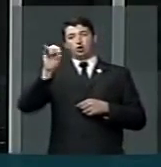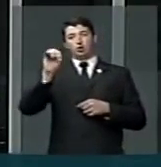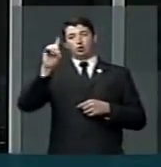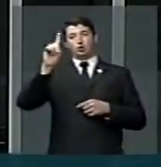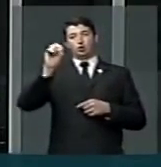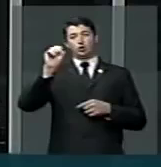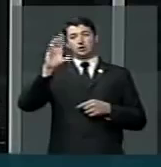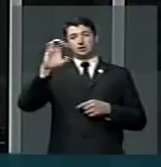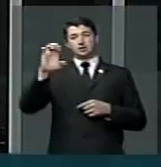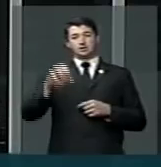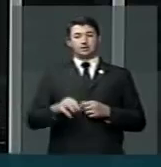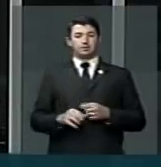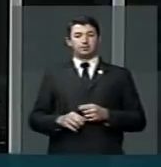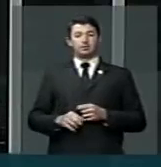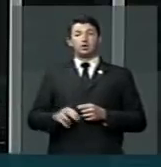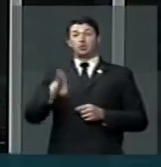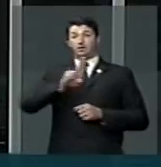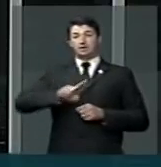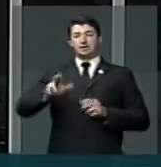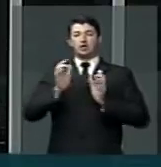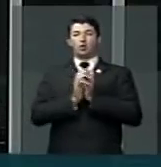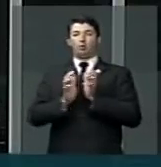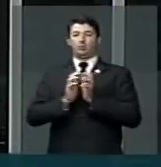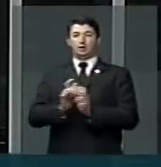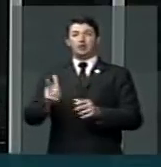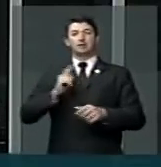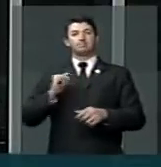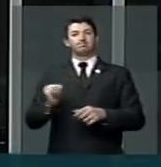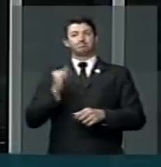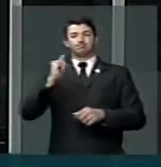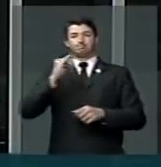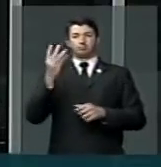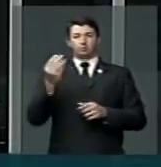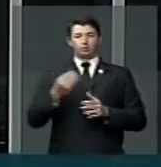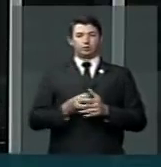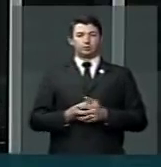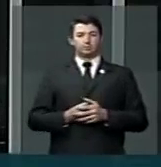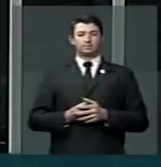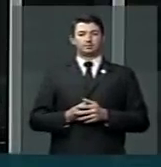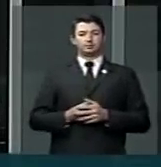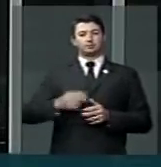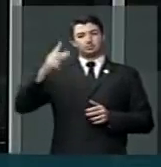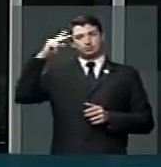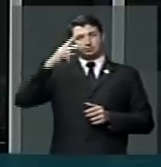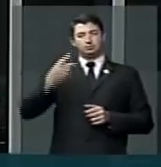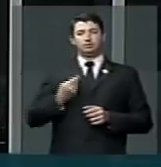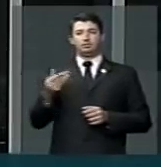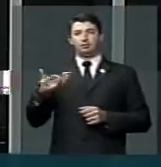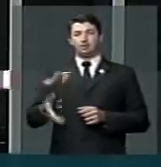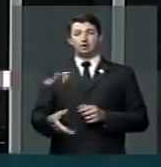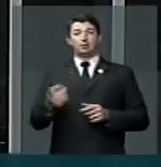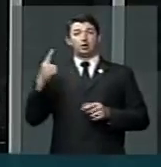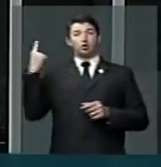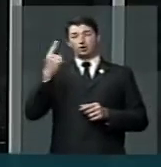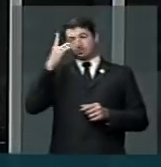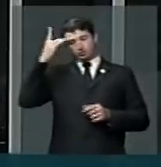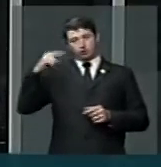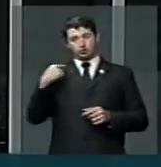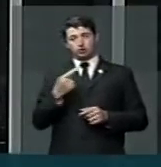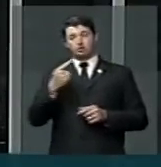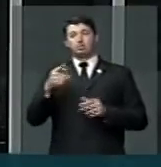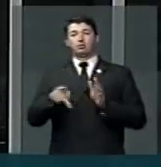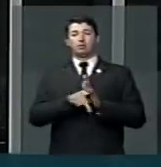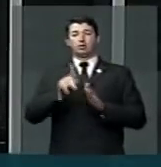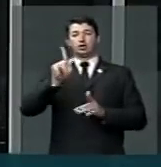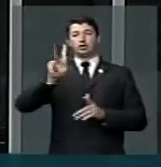Univale, uma universidade comunitária com muita importância e história para todos nós de